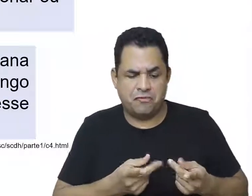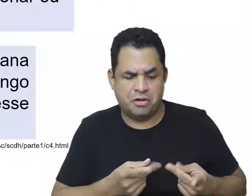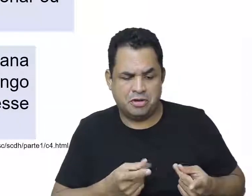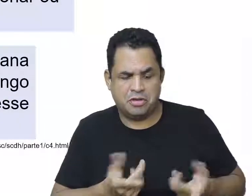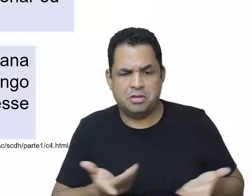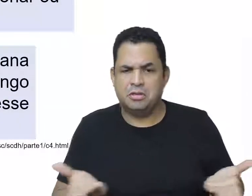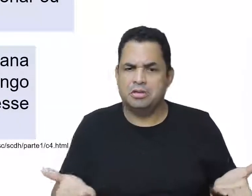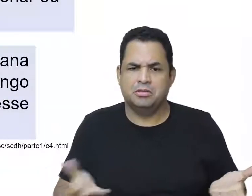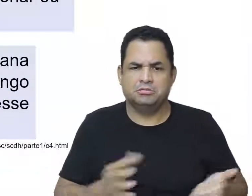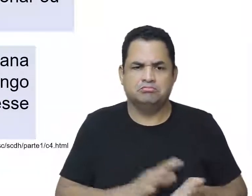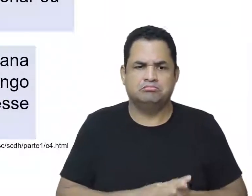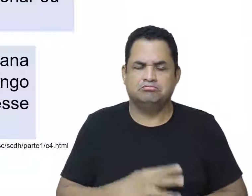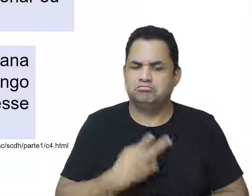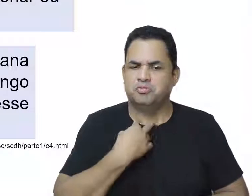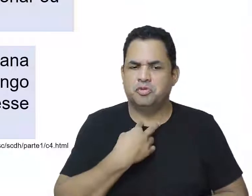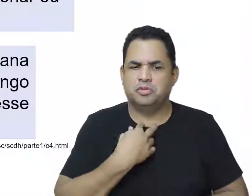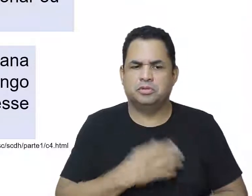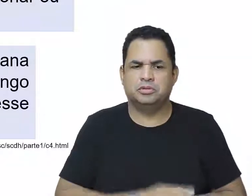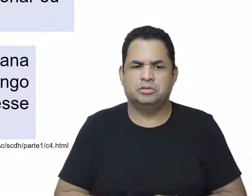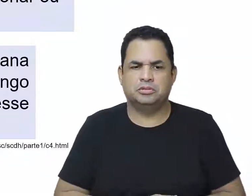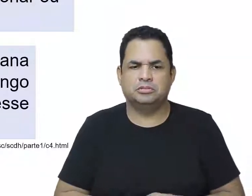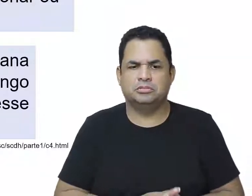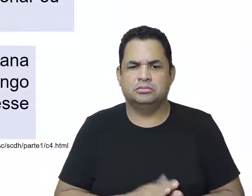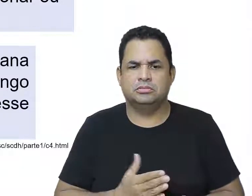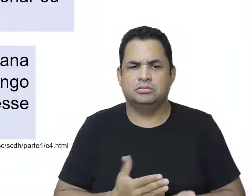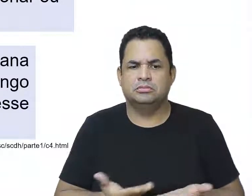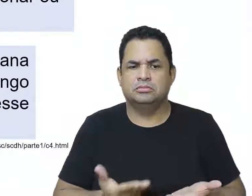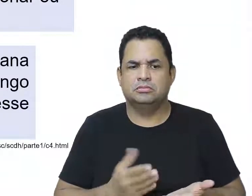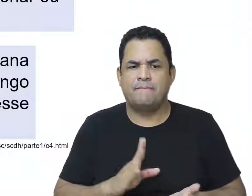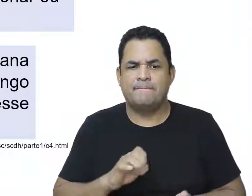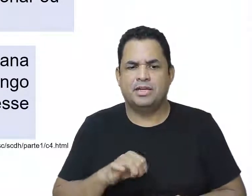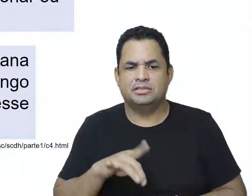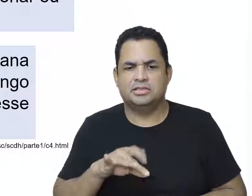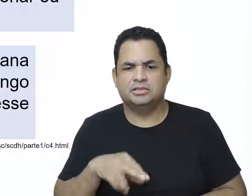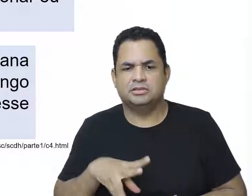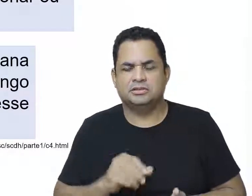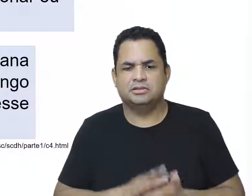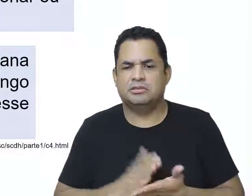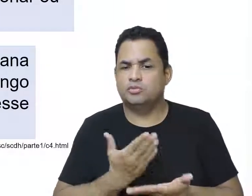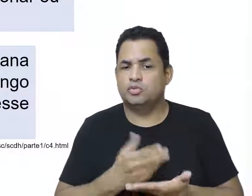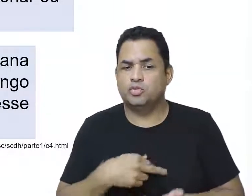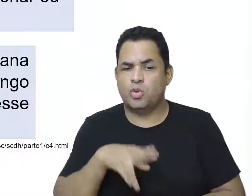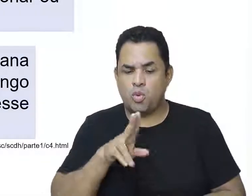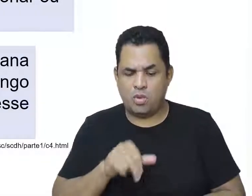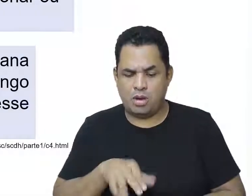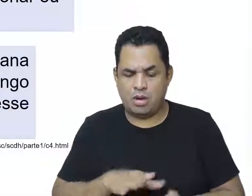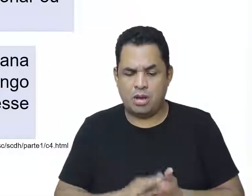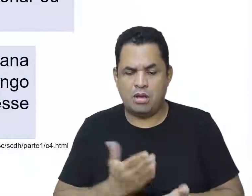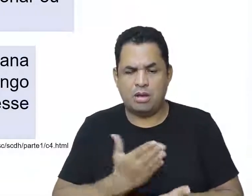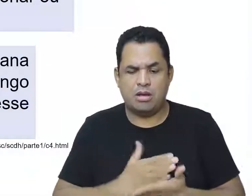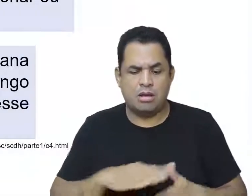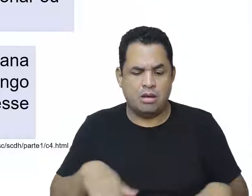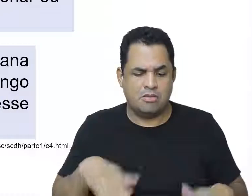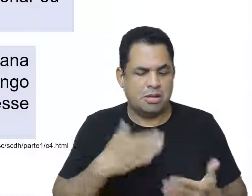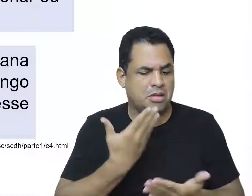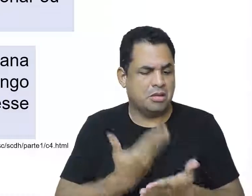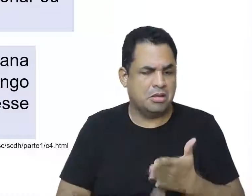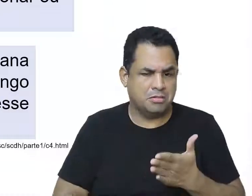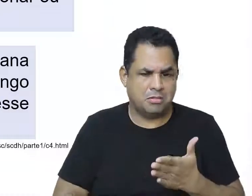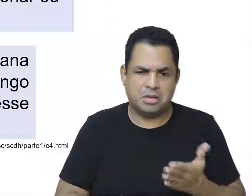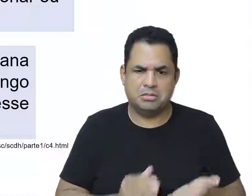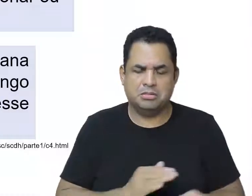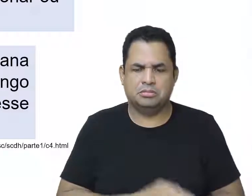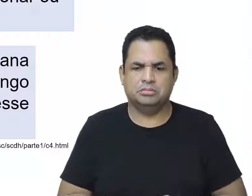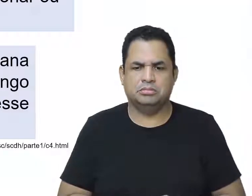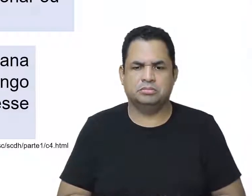comercializar qualquer direito, e imprescritível, porque não prescreve as pessoas não vão perder com o